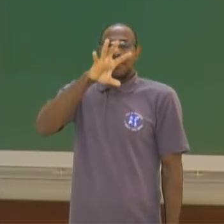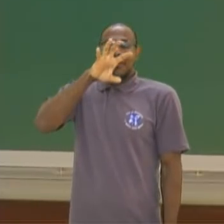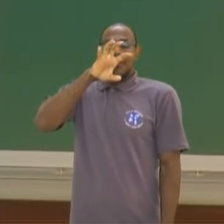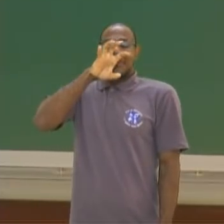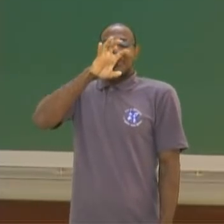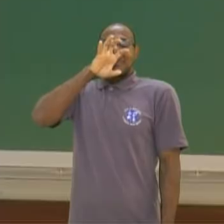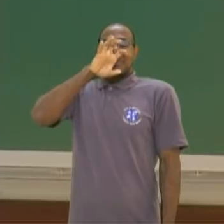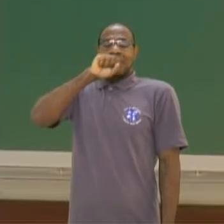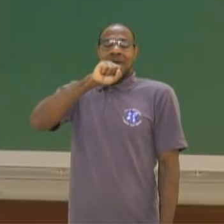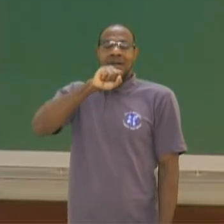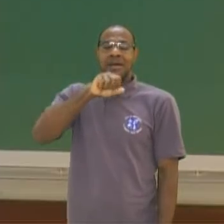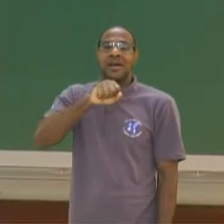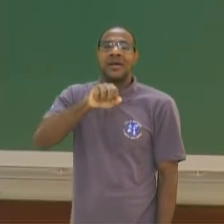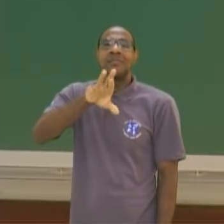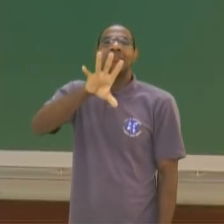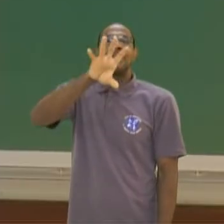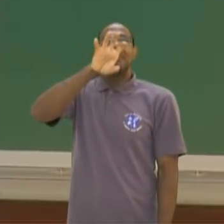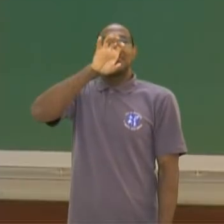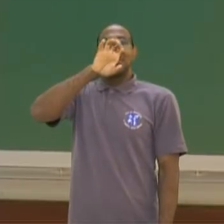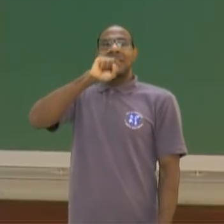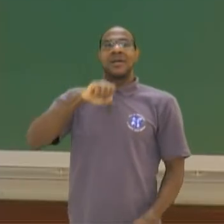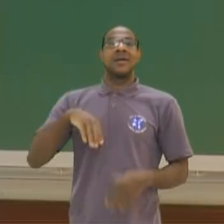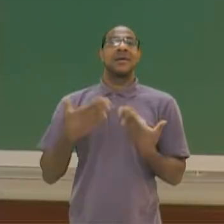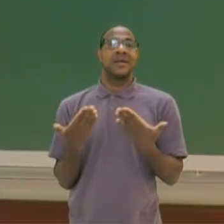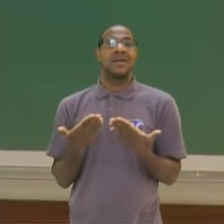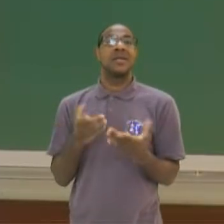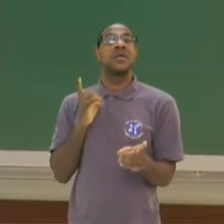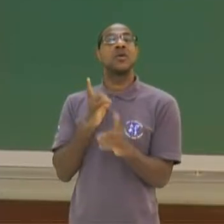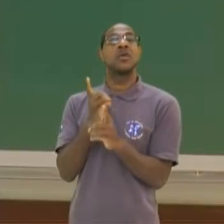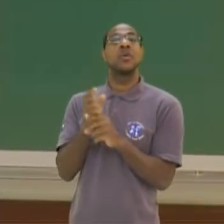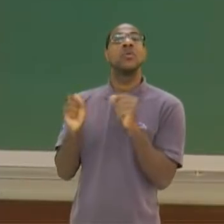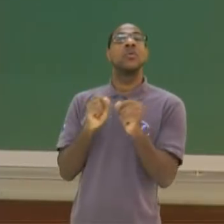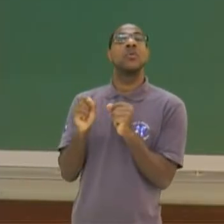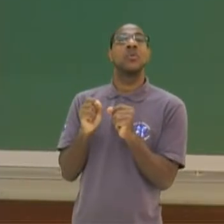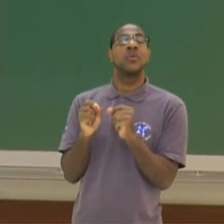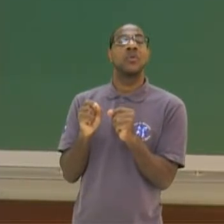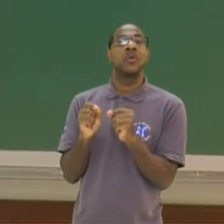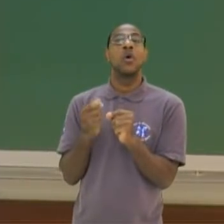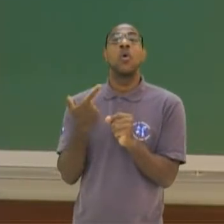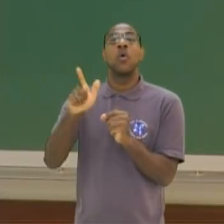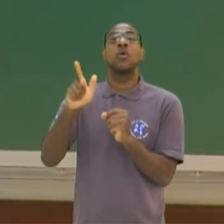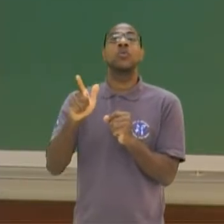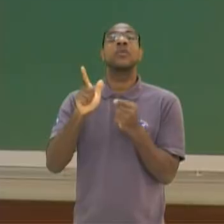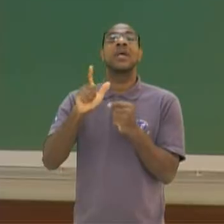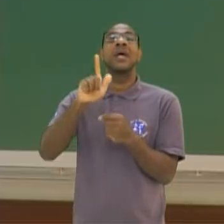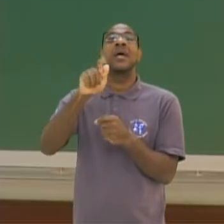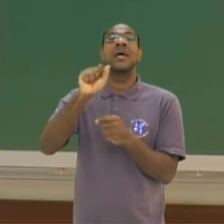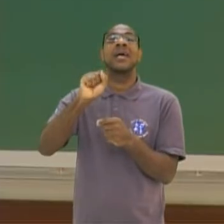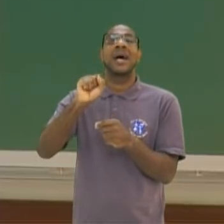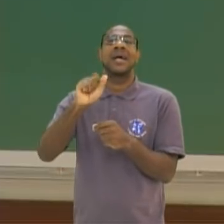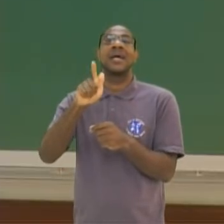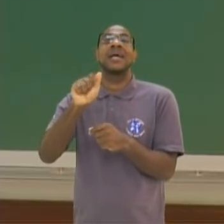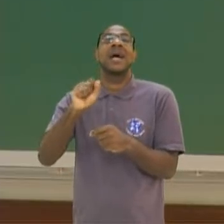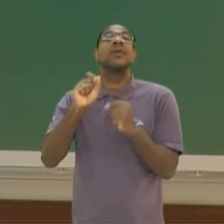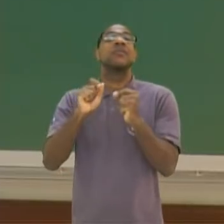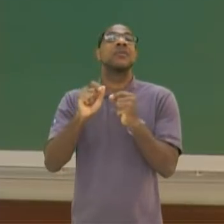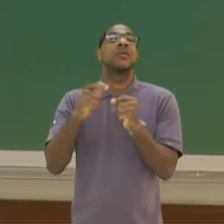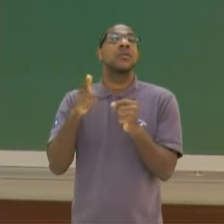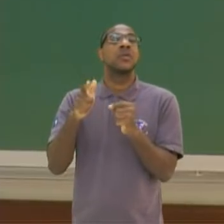inspiramos, respiramos esse oxigênio. E também nós encontramos um outro gás nesta camada,